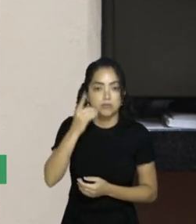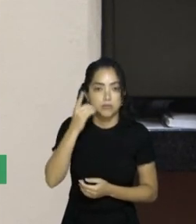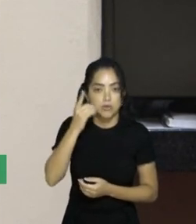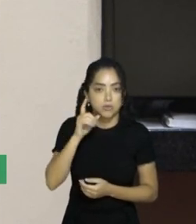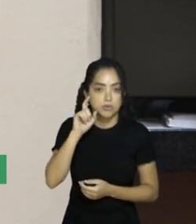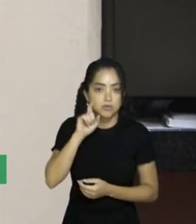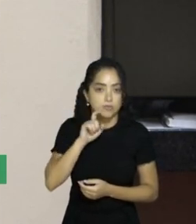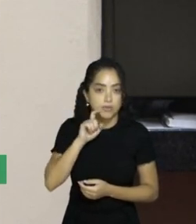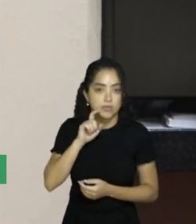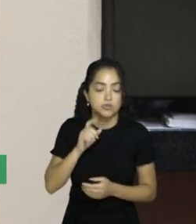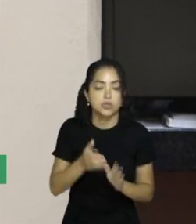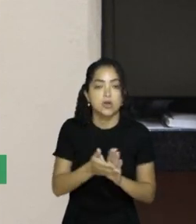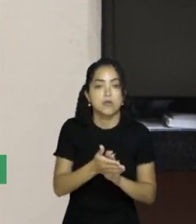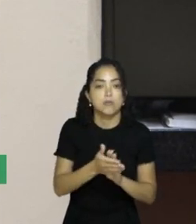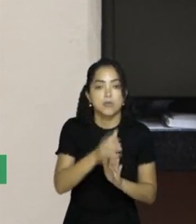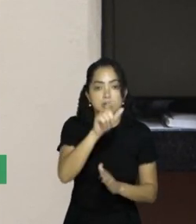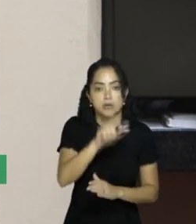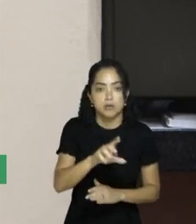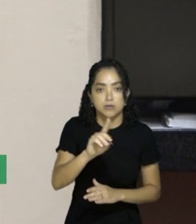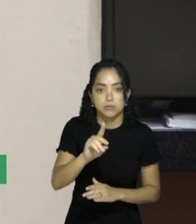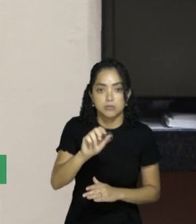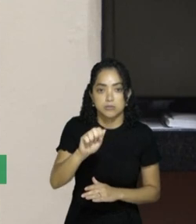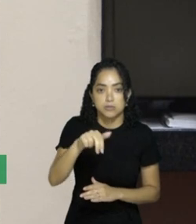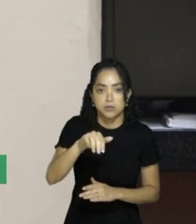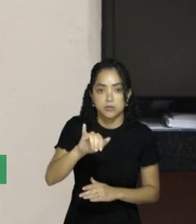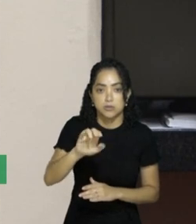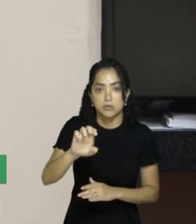manifestando aplausos ao Senhor Daniel